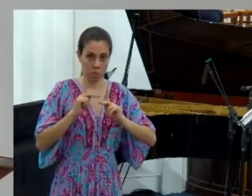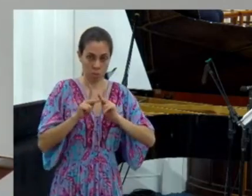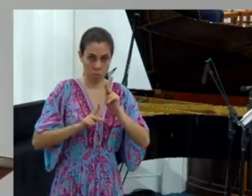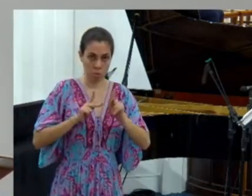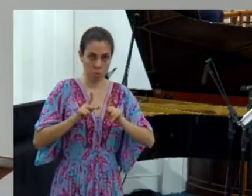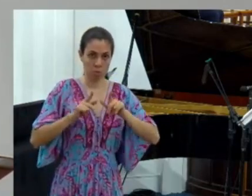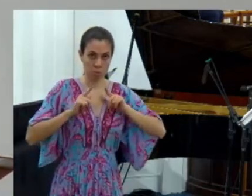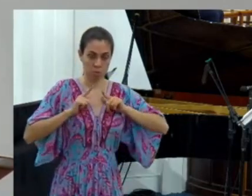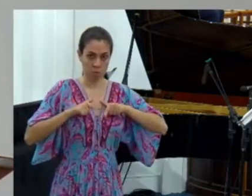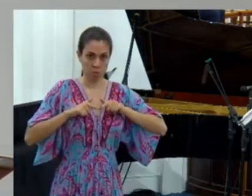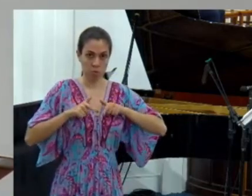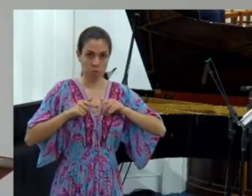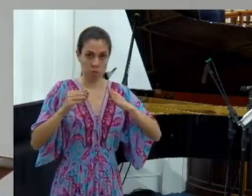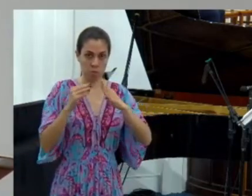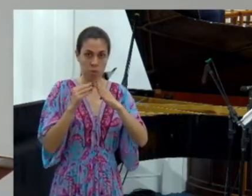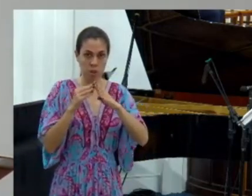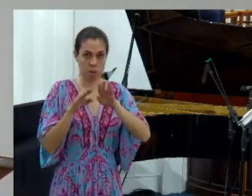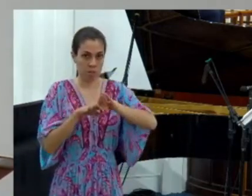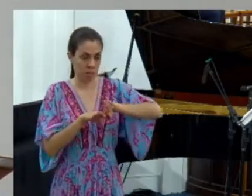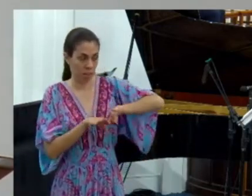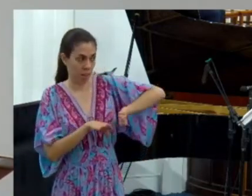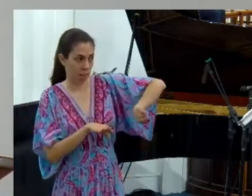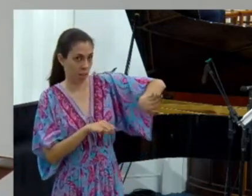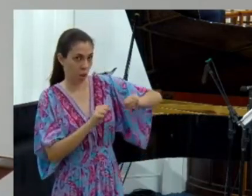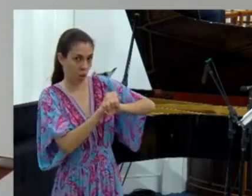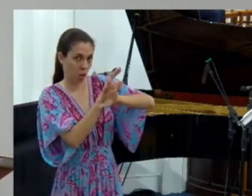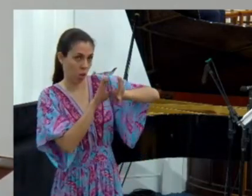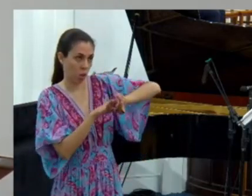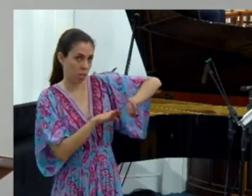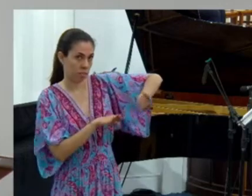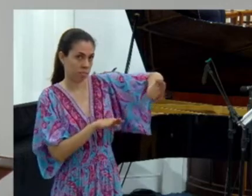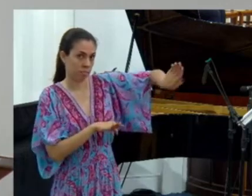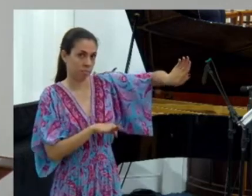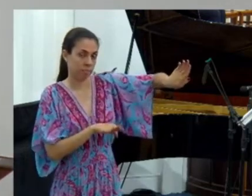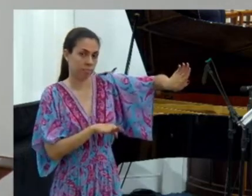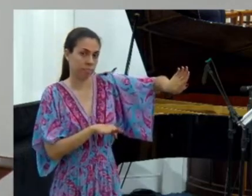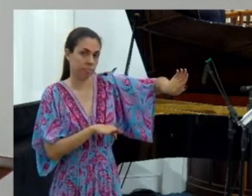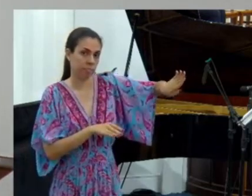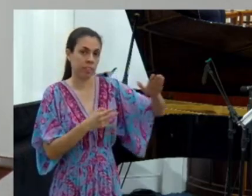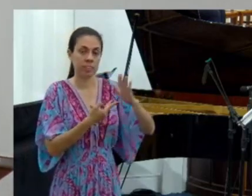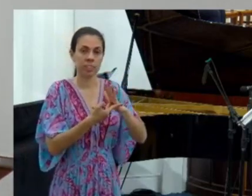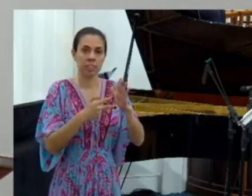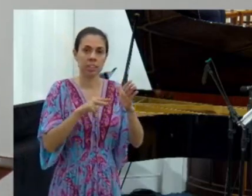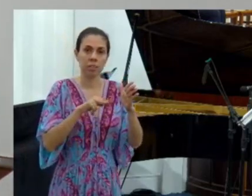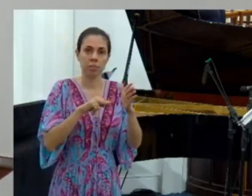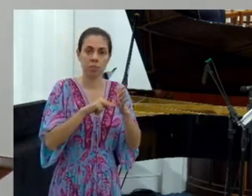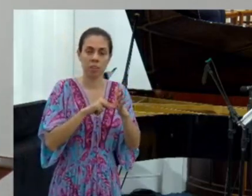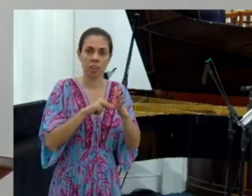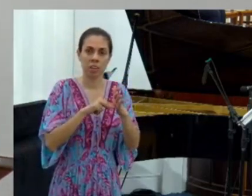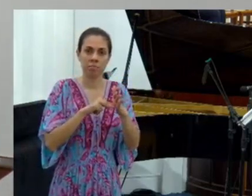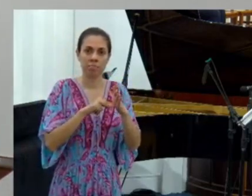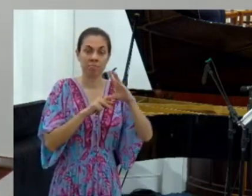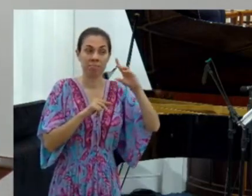Um dia essa glória, quando Salomão construiu o templo, encheu o templo,